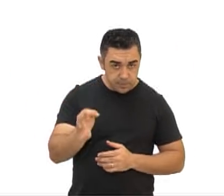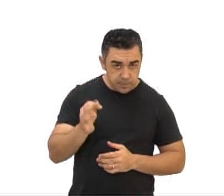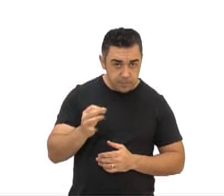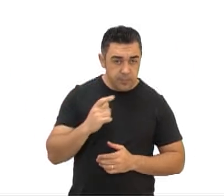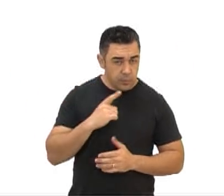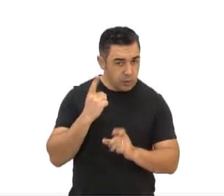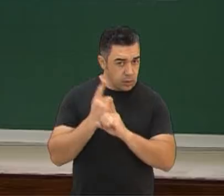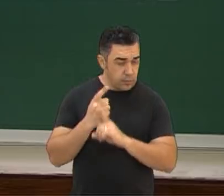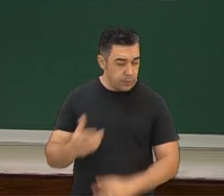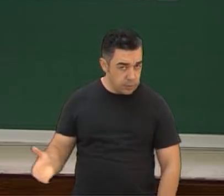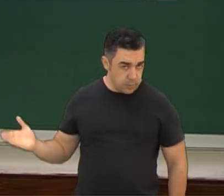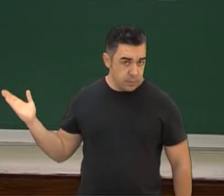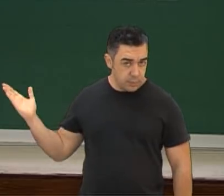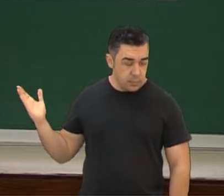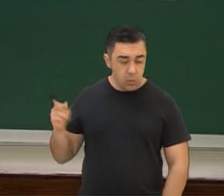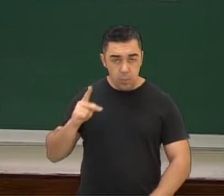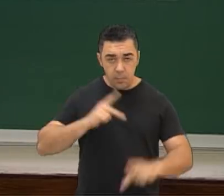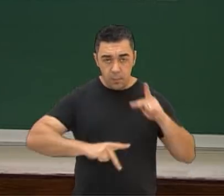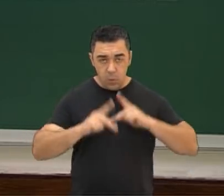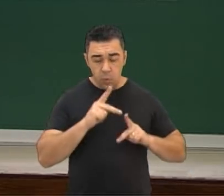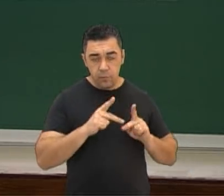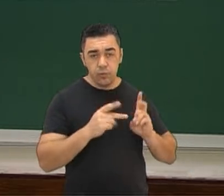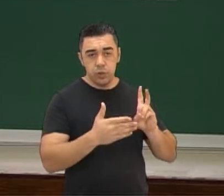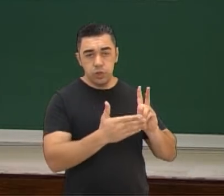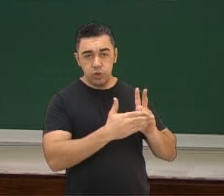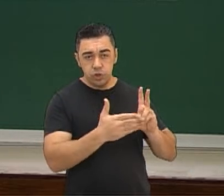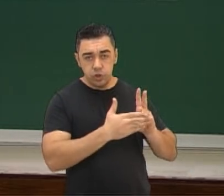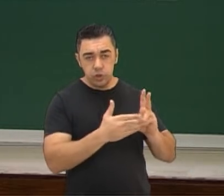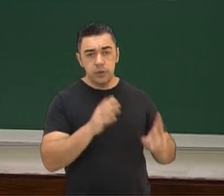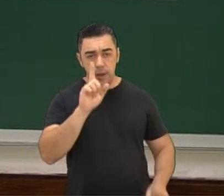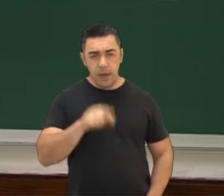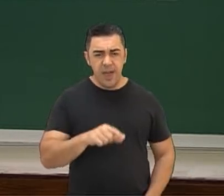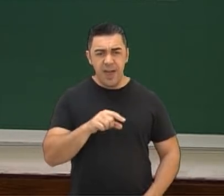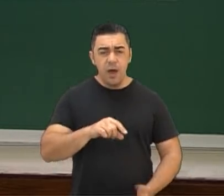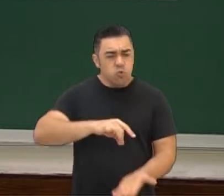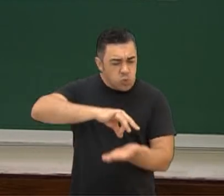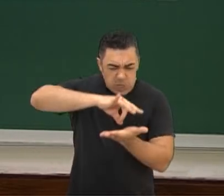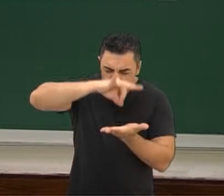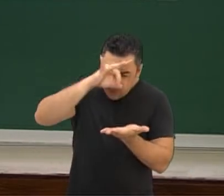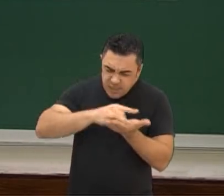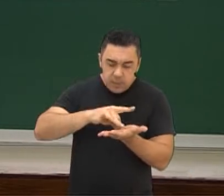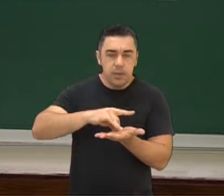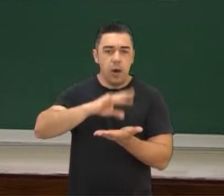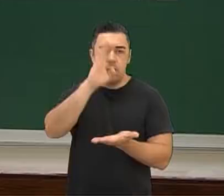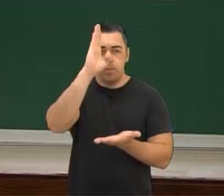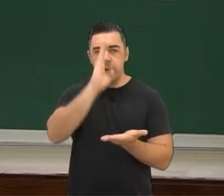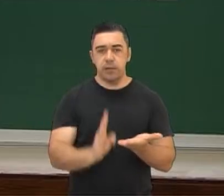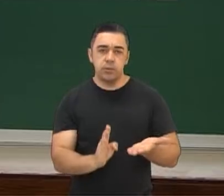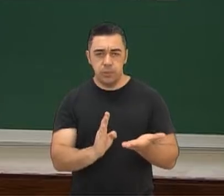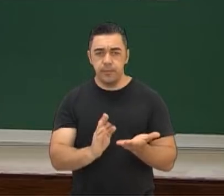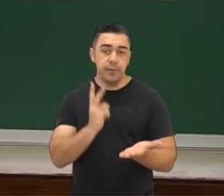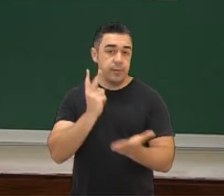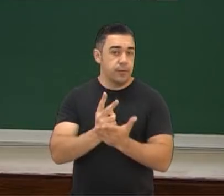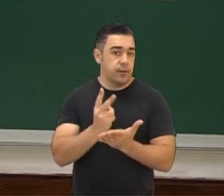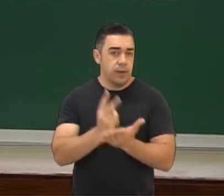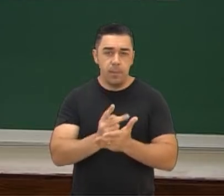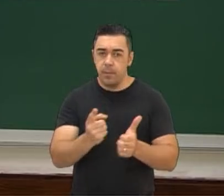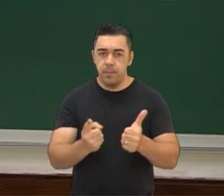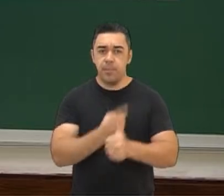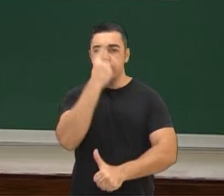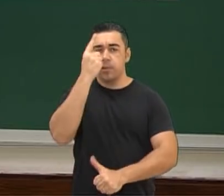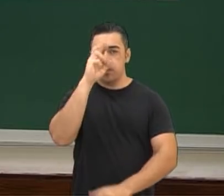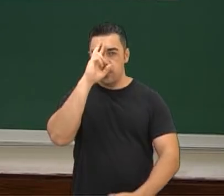a identificação desses povos que são aqueles que a gente diz originários do Brasil. Por isso a gente sempre vai fazer